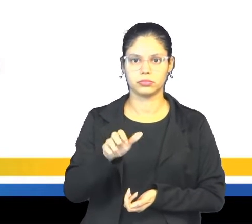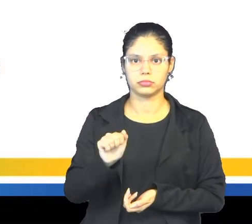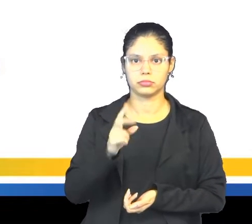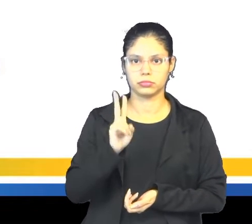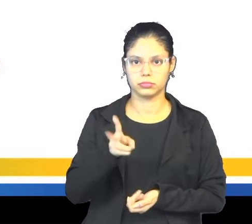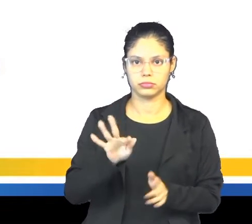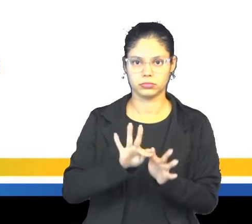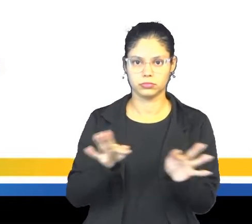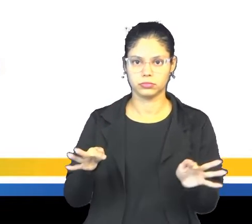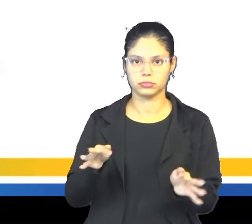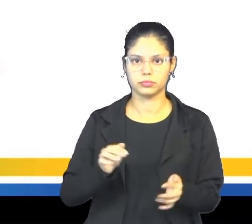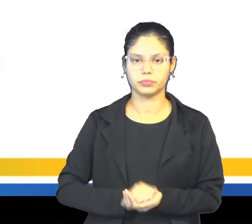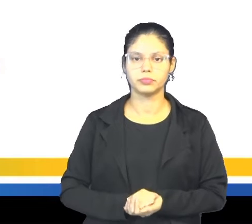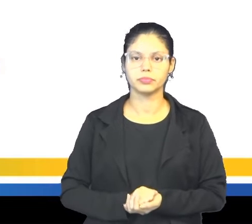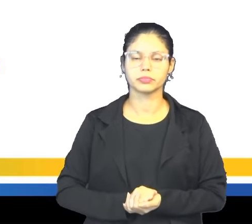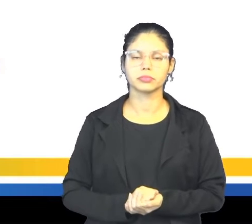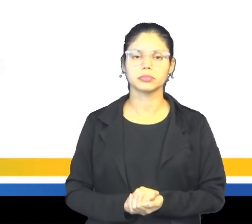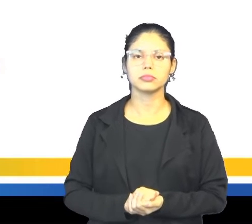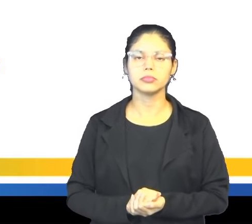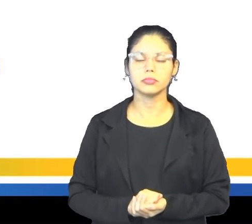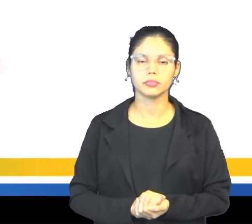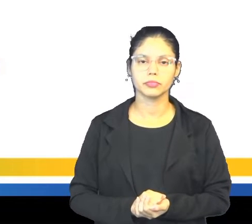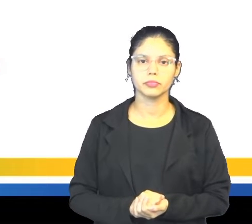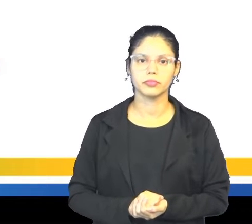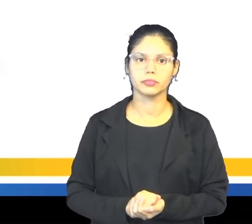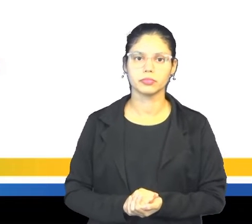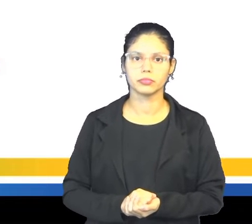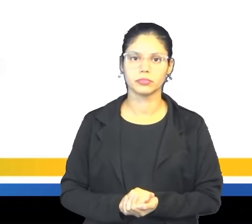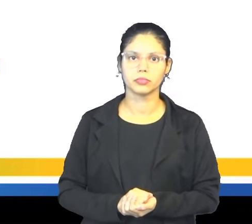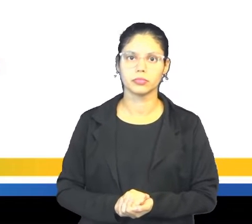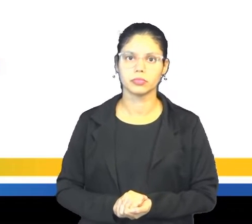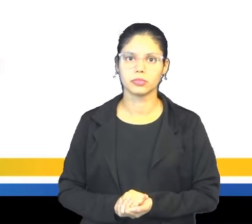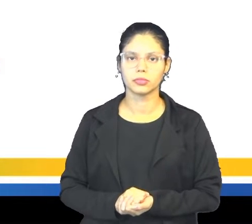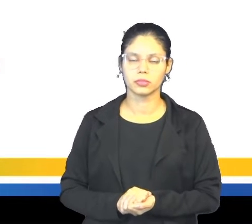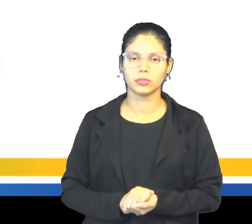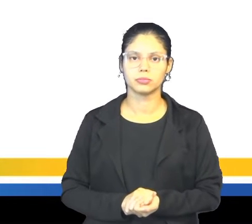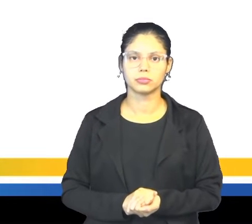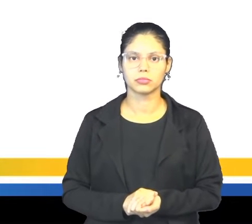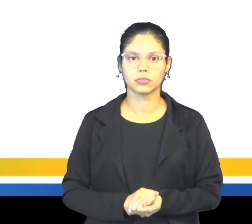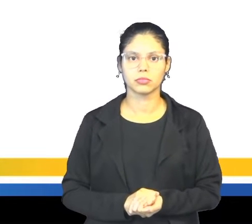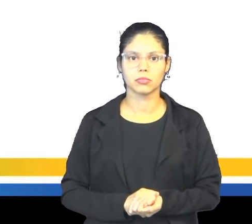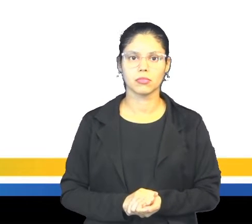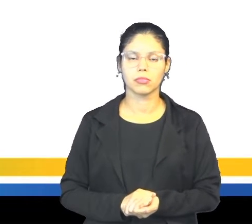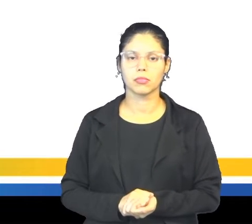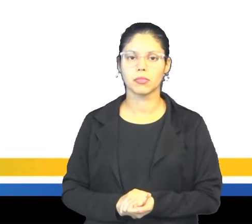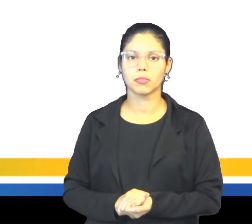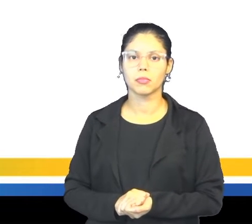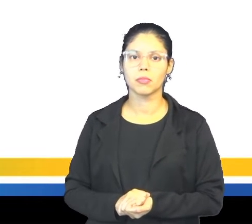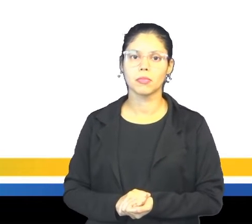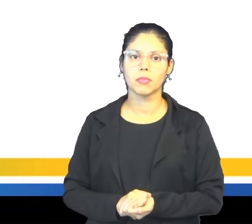frase. No caso, eles não viajarão para o exterior ano que vem.